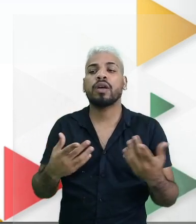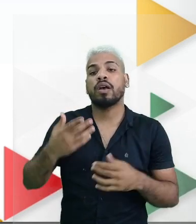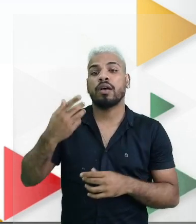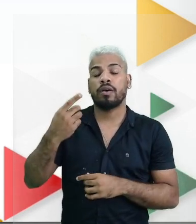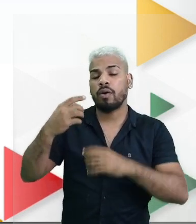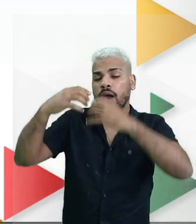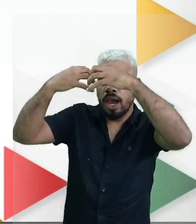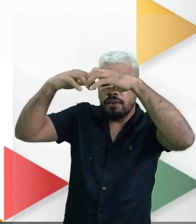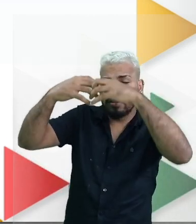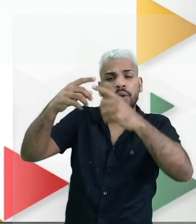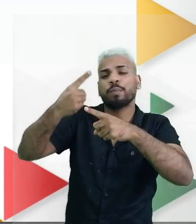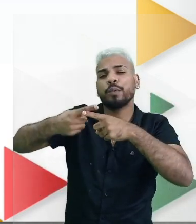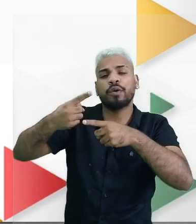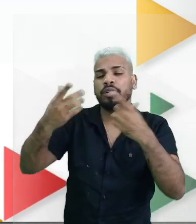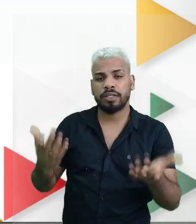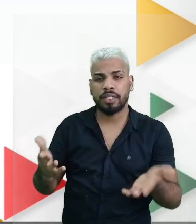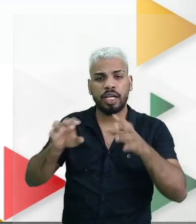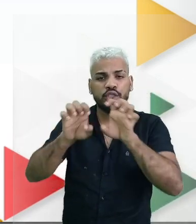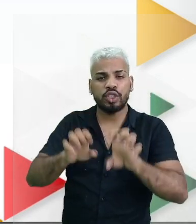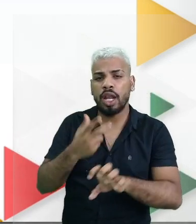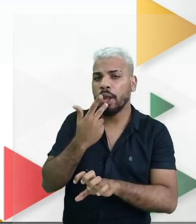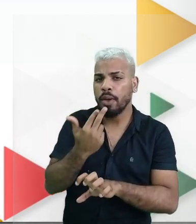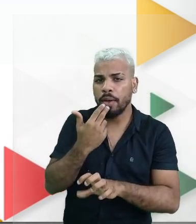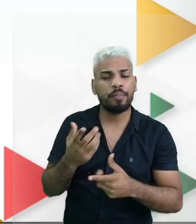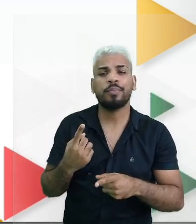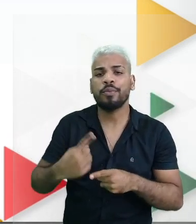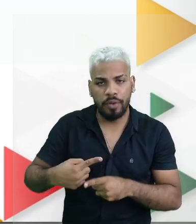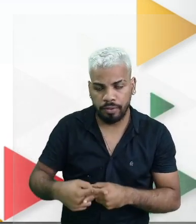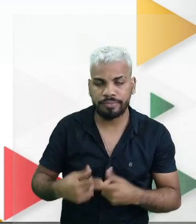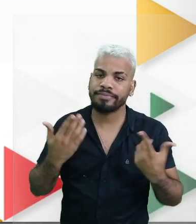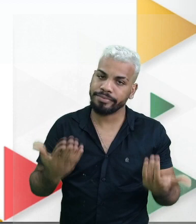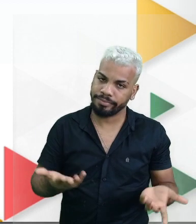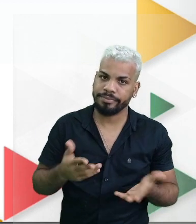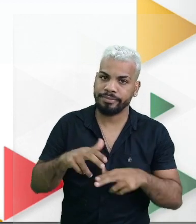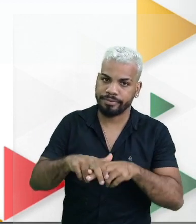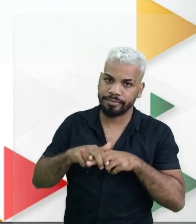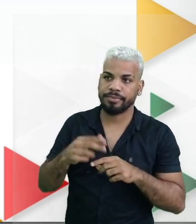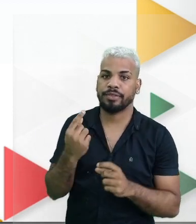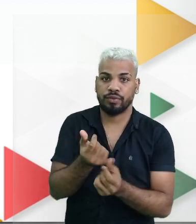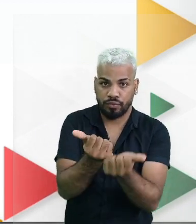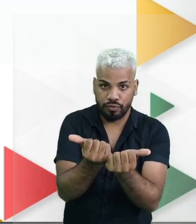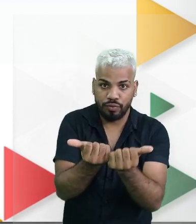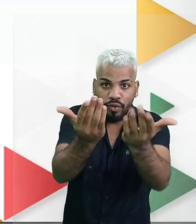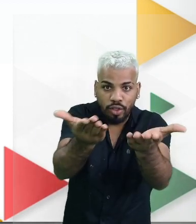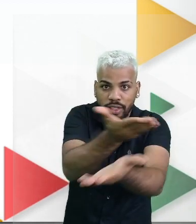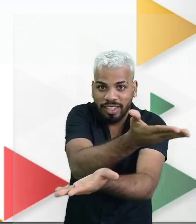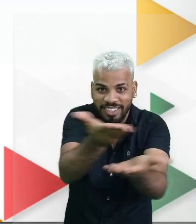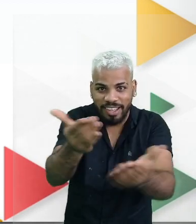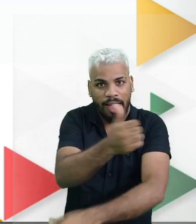uma reflexão sobre a estrutura da língua? É justamente para que você,